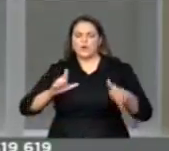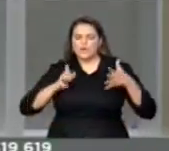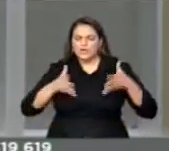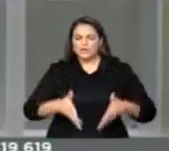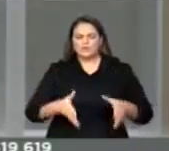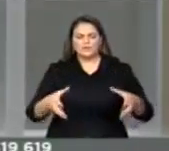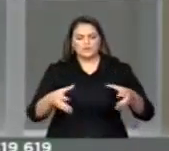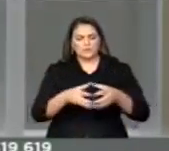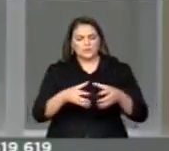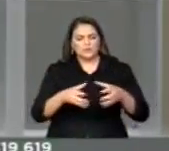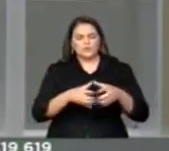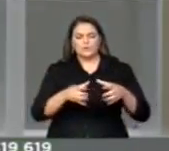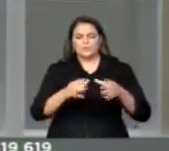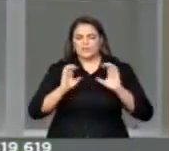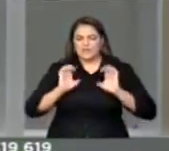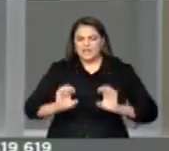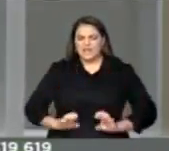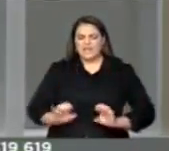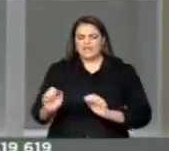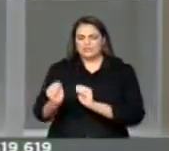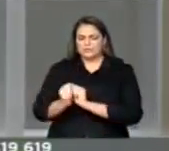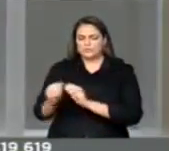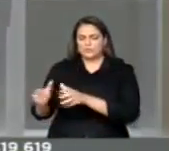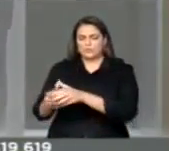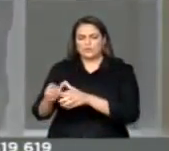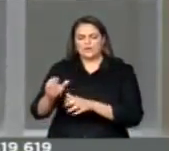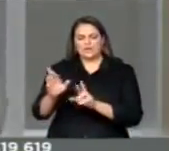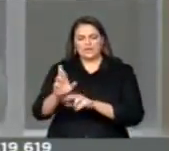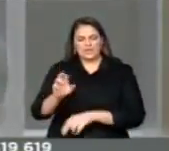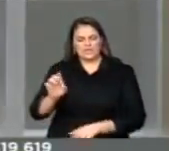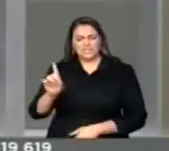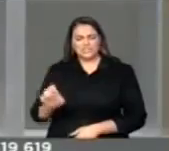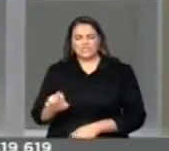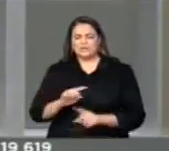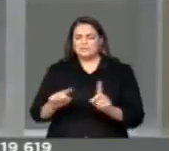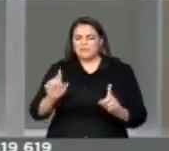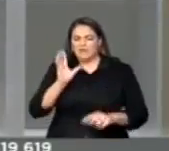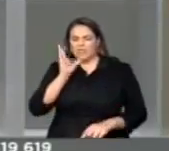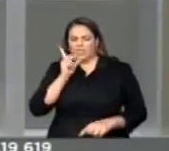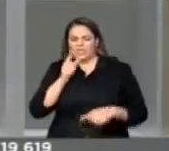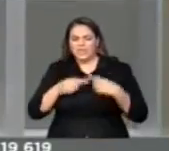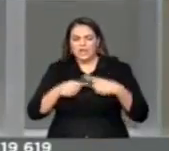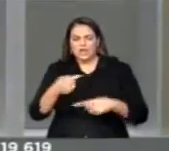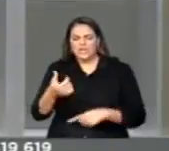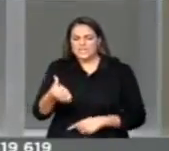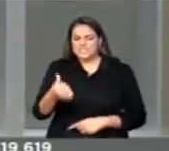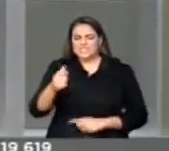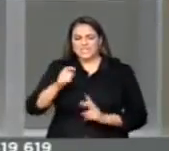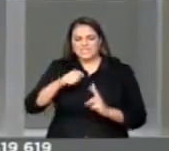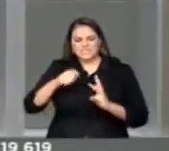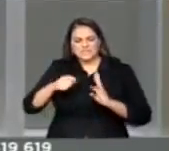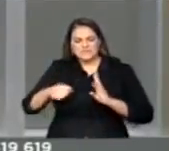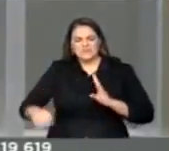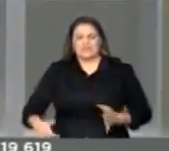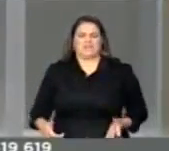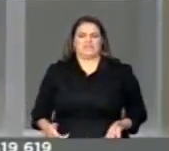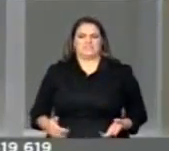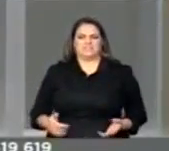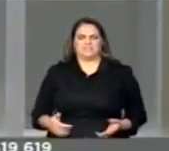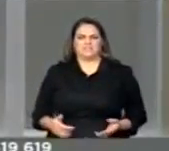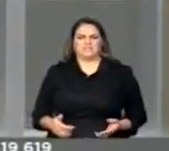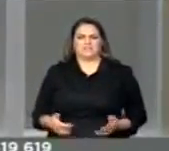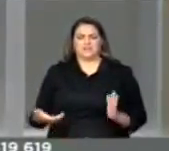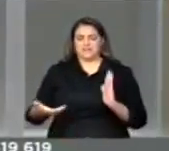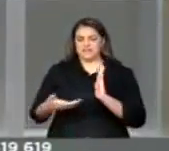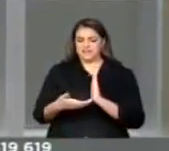junto com a Rede, e até hoje, por 6 meses, se alonga esse processo. A Câmara dos Deputados não